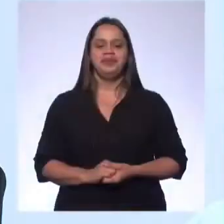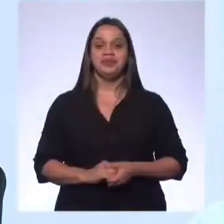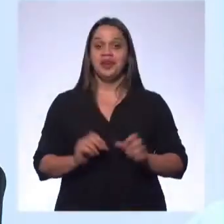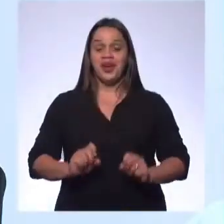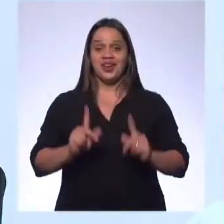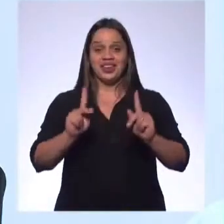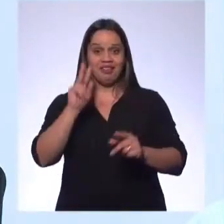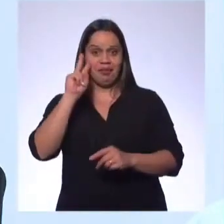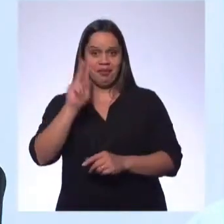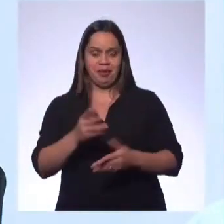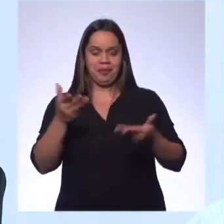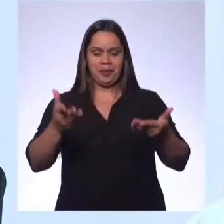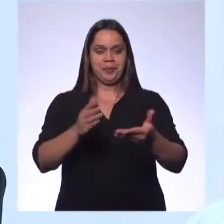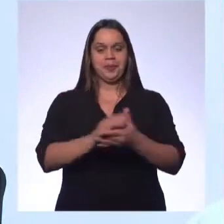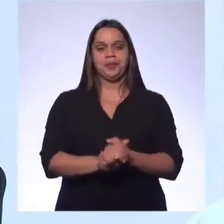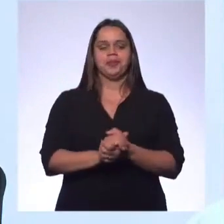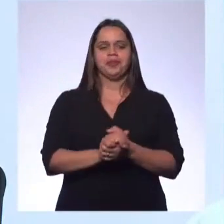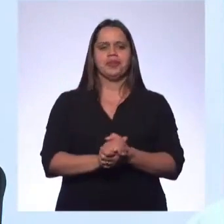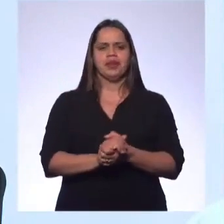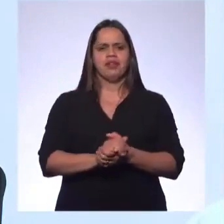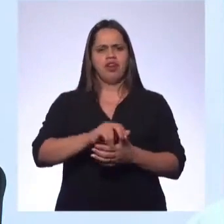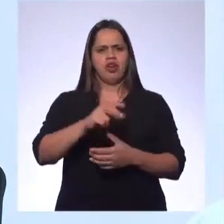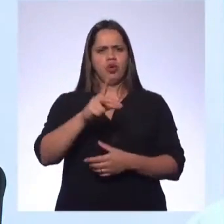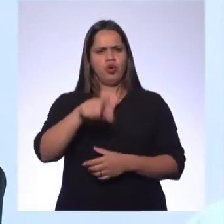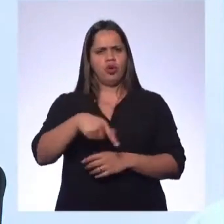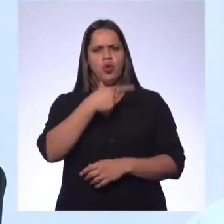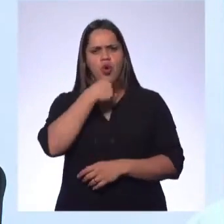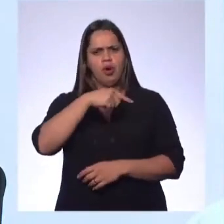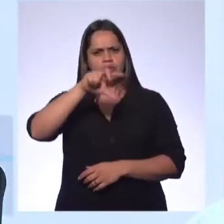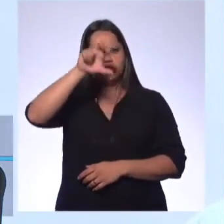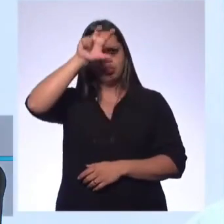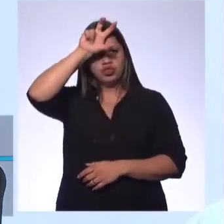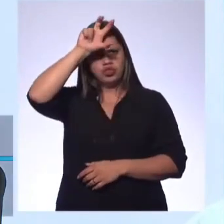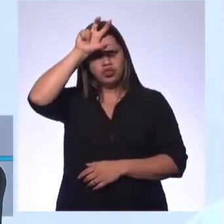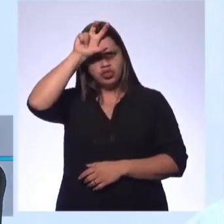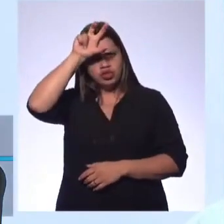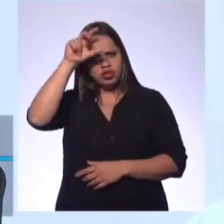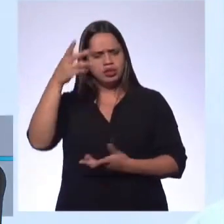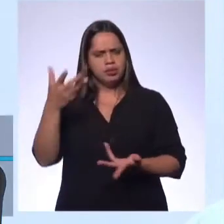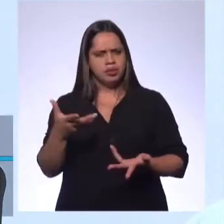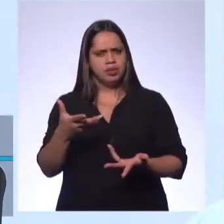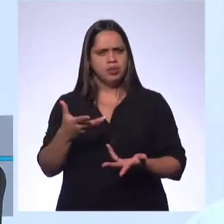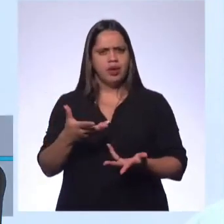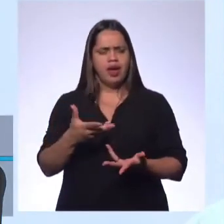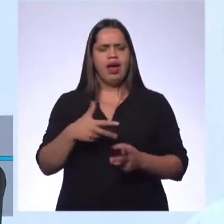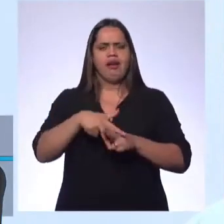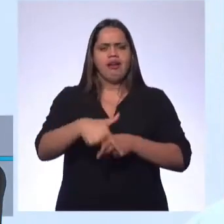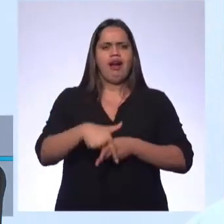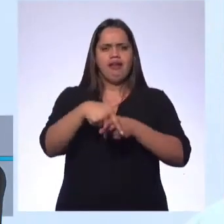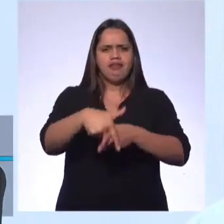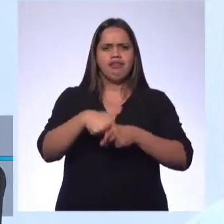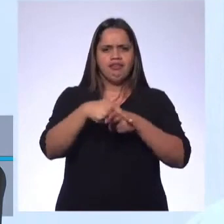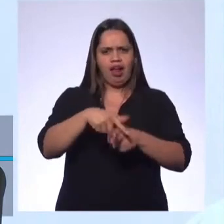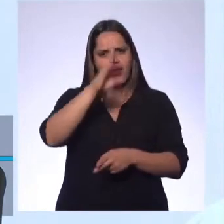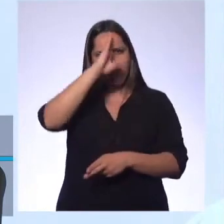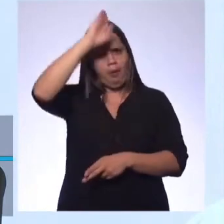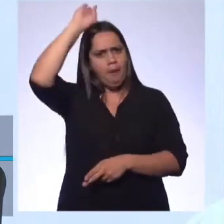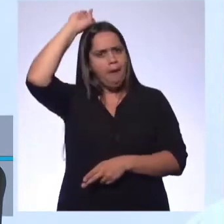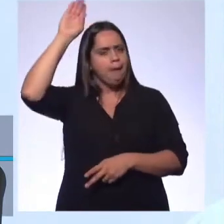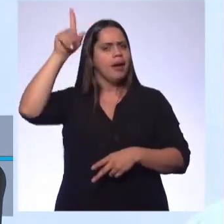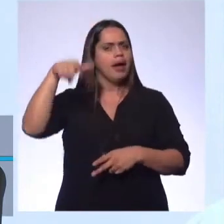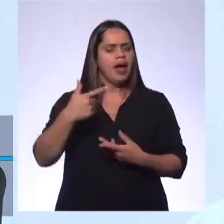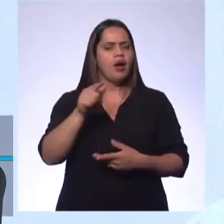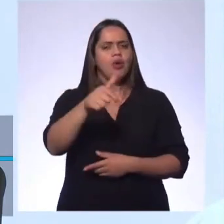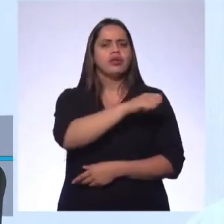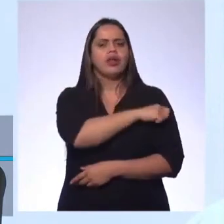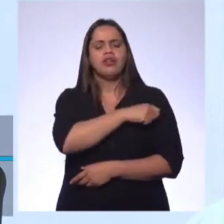Vamos lá, então. Egípcio, mesopotâmio, cavaleiro medieval. A aluna Sara também disse